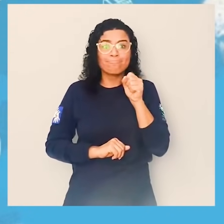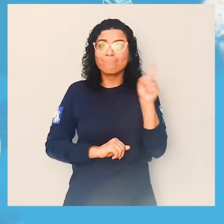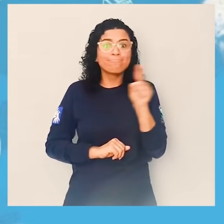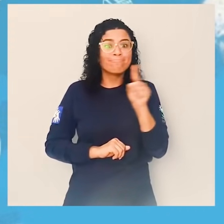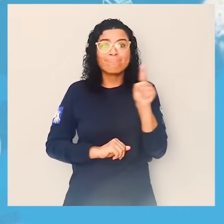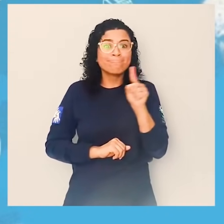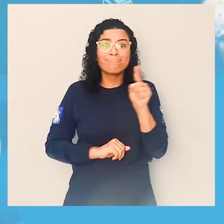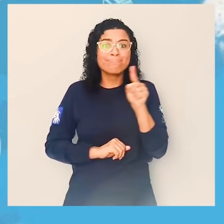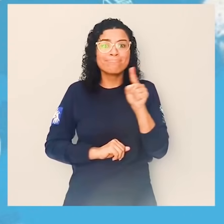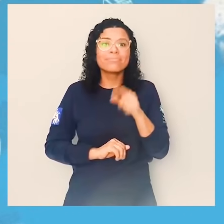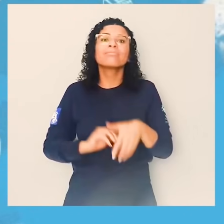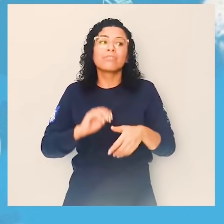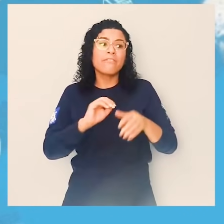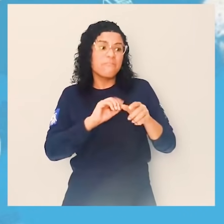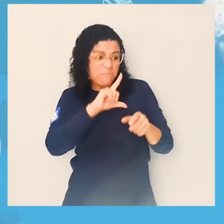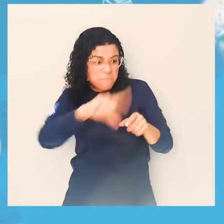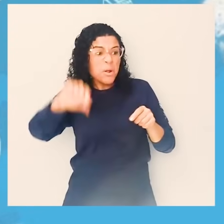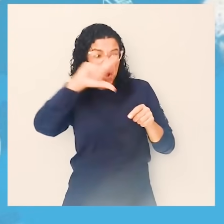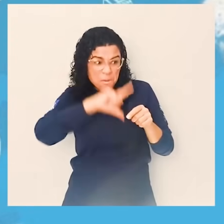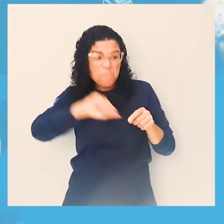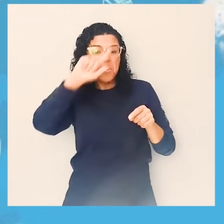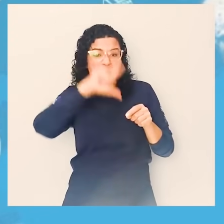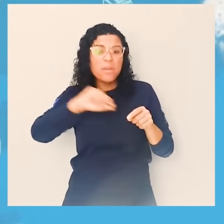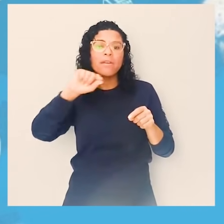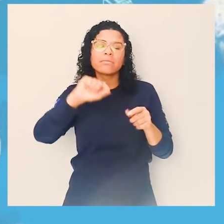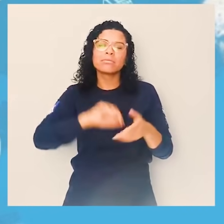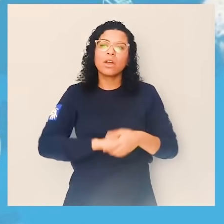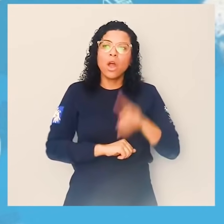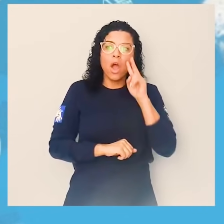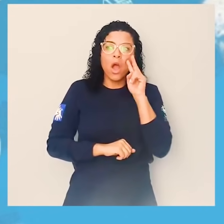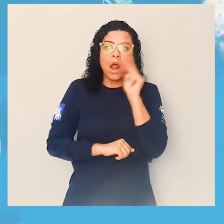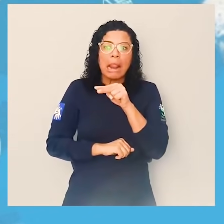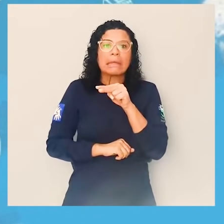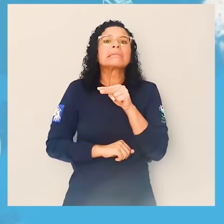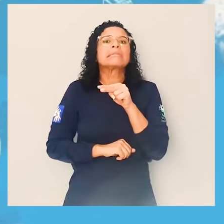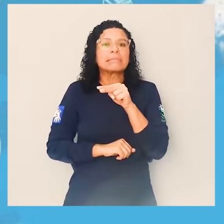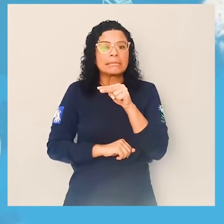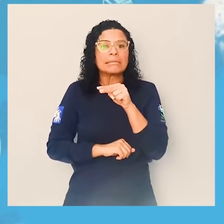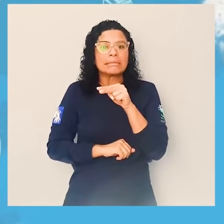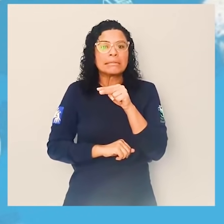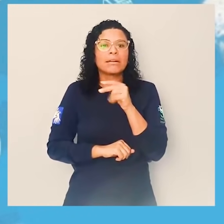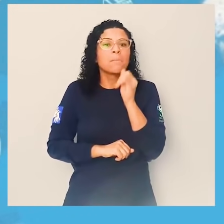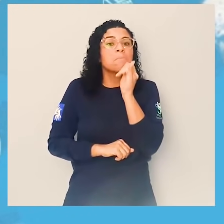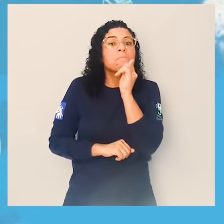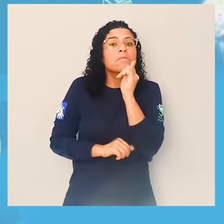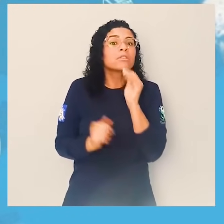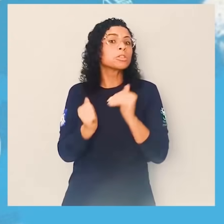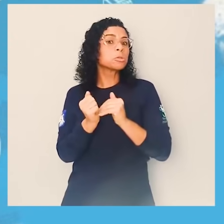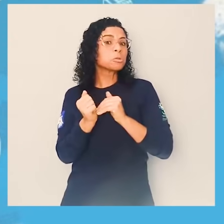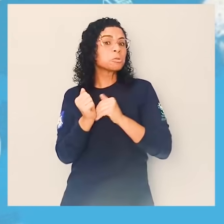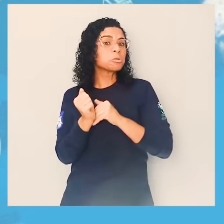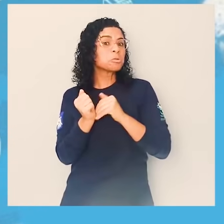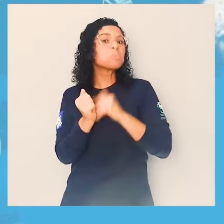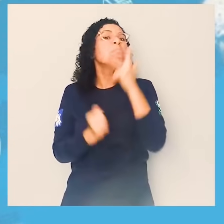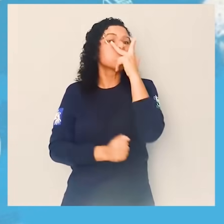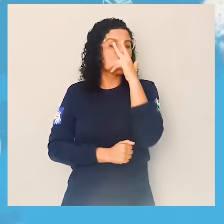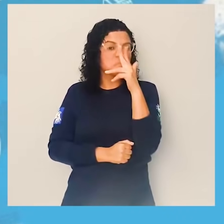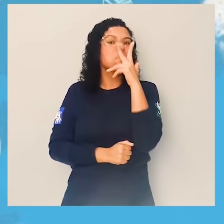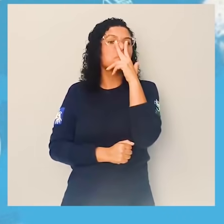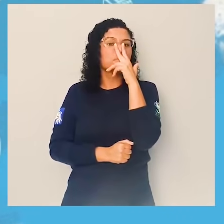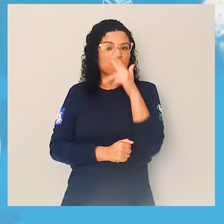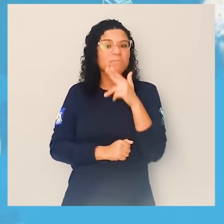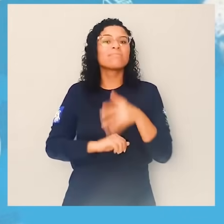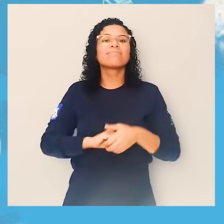assustadíssima, fazendo sinais para o reizinho ir embora. E olhava para dentro amedrontada, como se estivesse escondendo